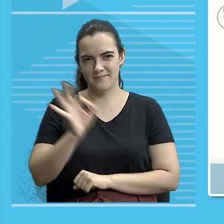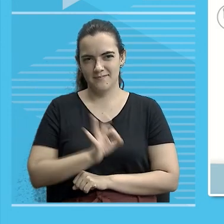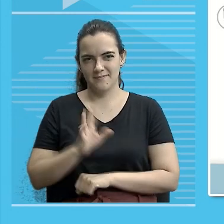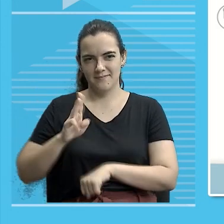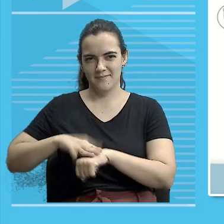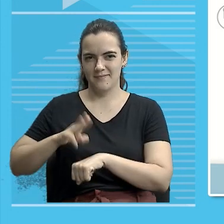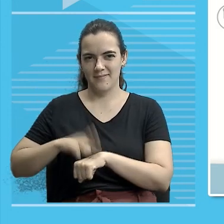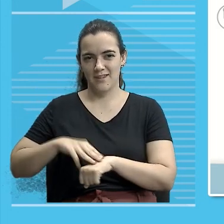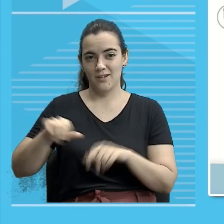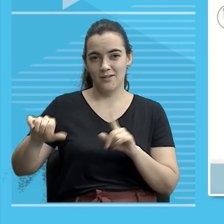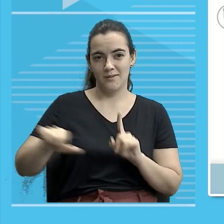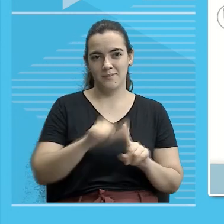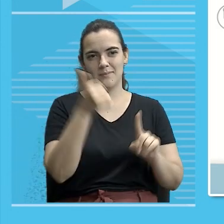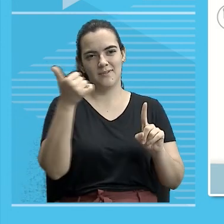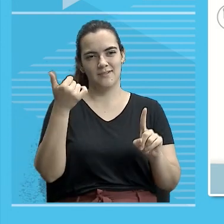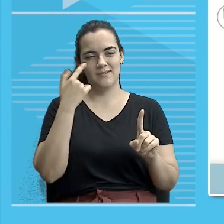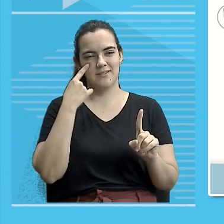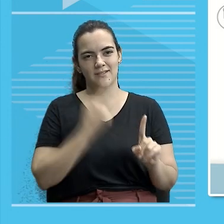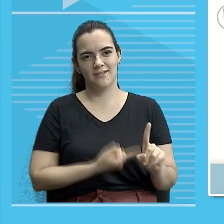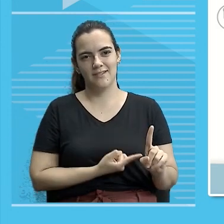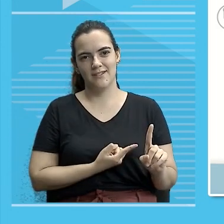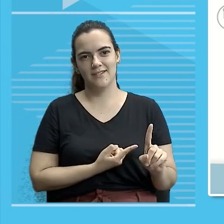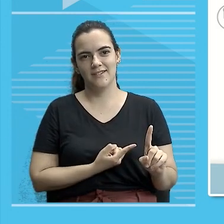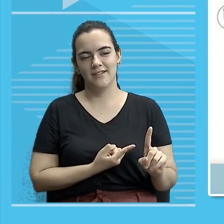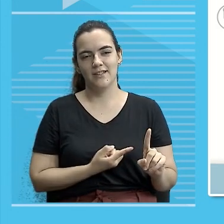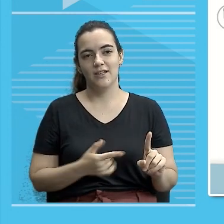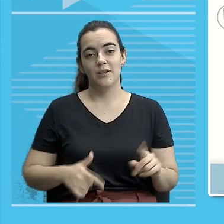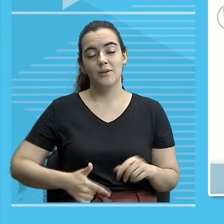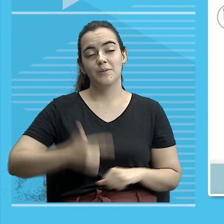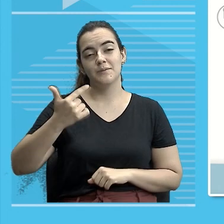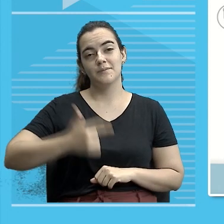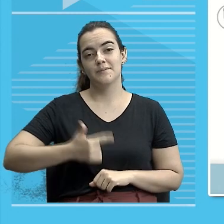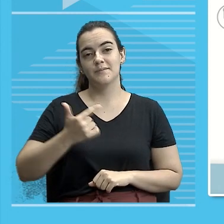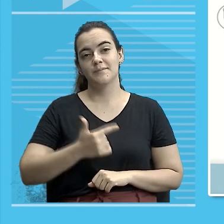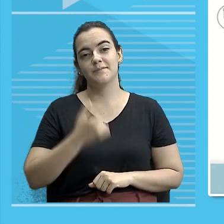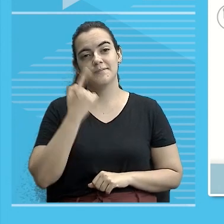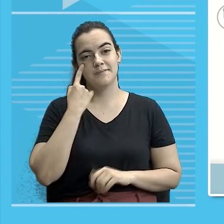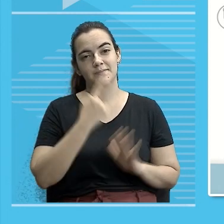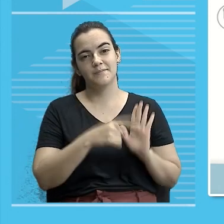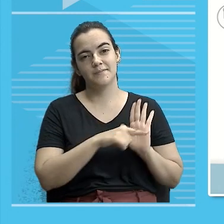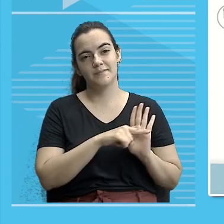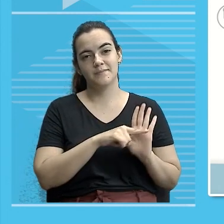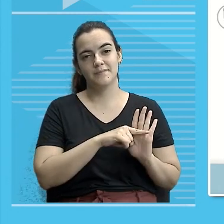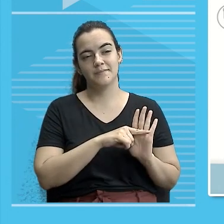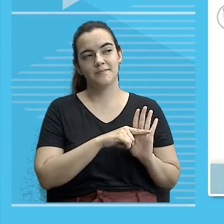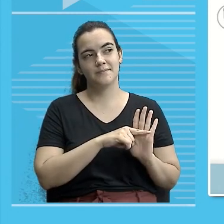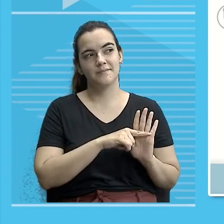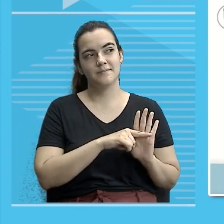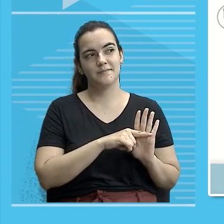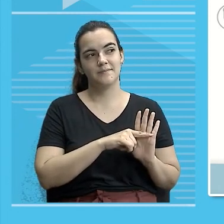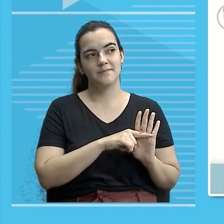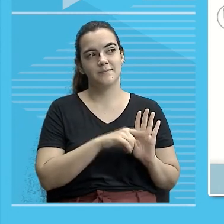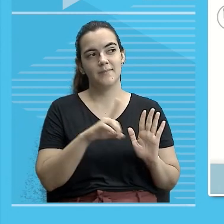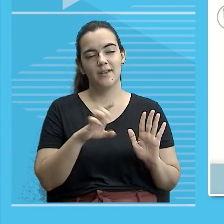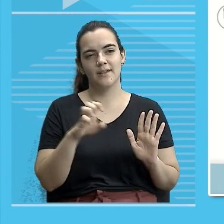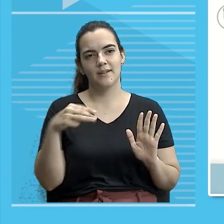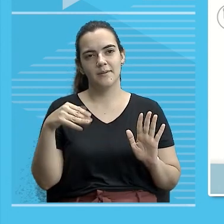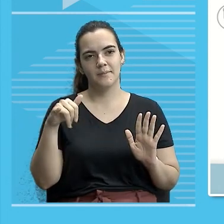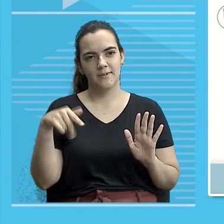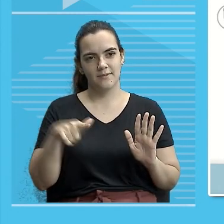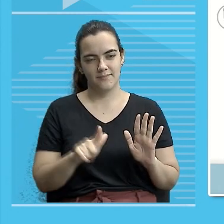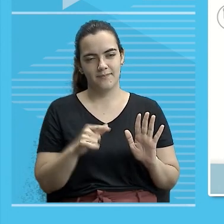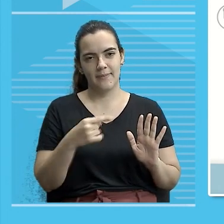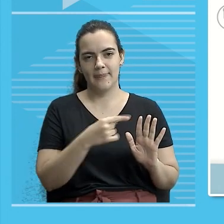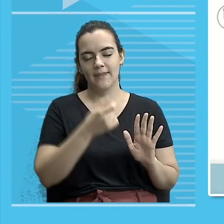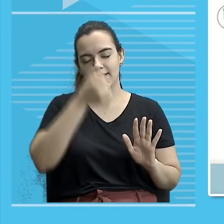é o primeiro Walter segundo Demi ele falava o quê Professor Denis Ele criou